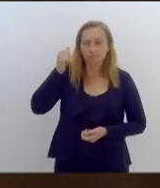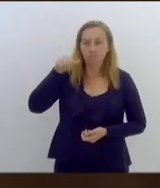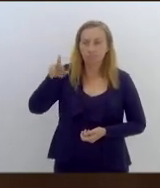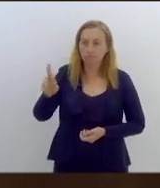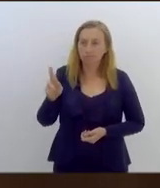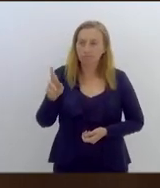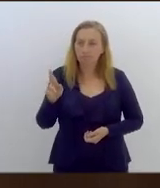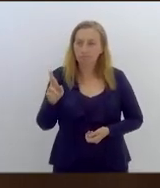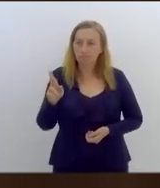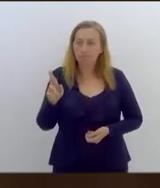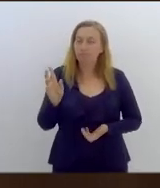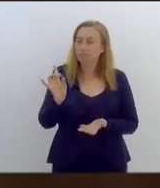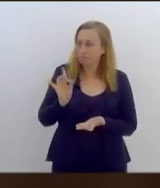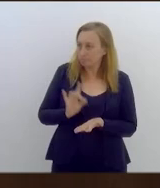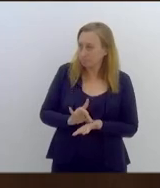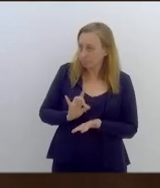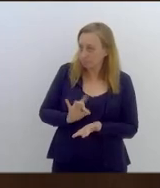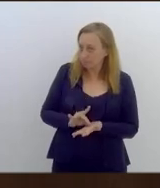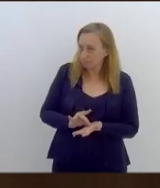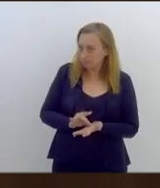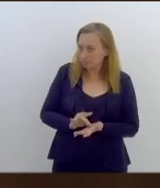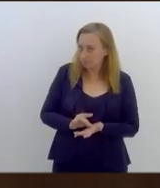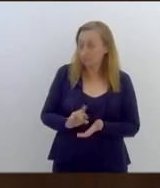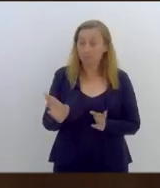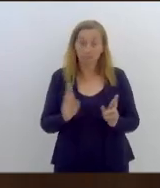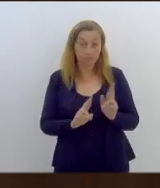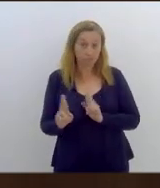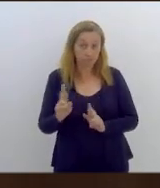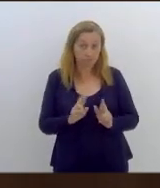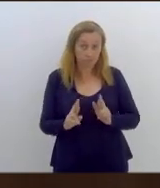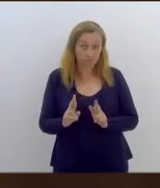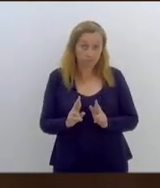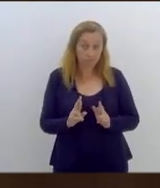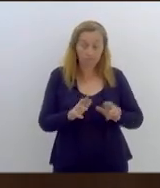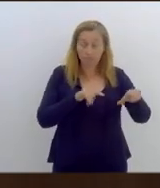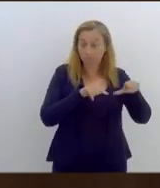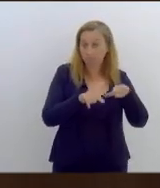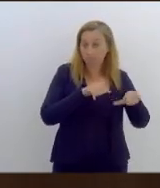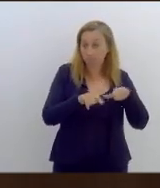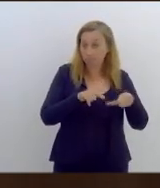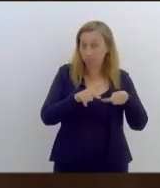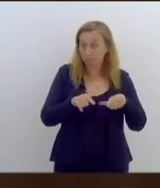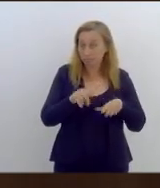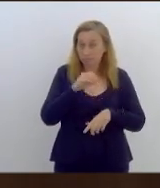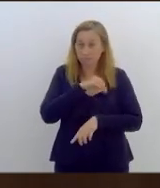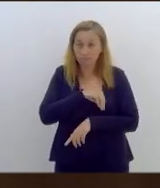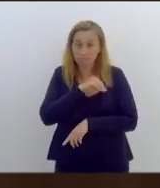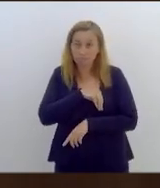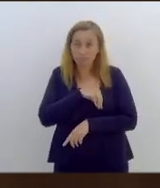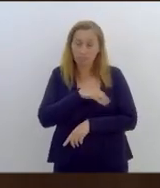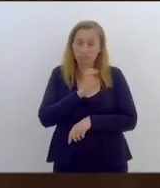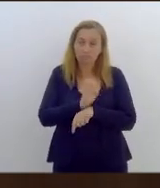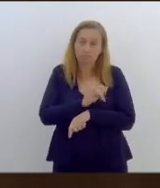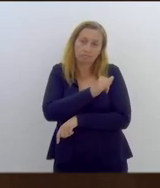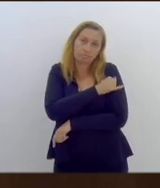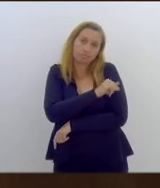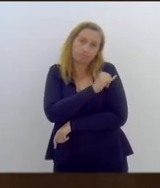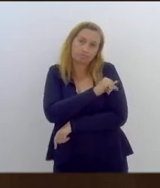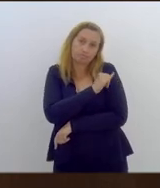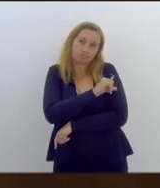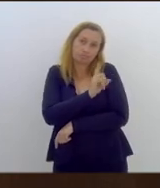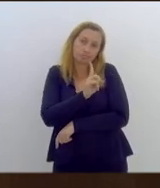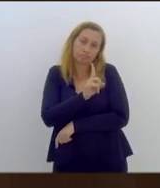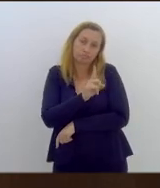Reis fosse verdade em relação à geração de emprego, renda, etc., o estado do Rio de Janeiro